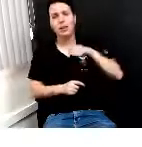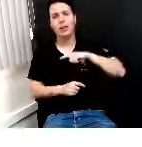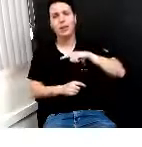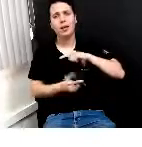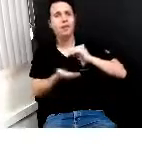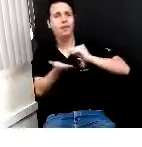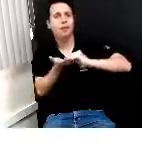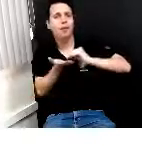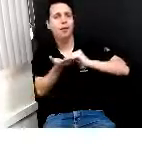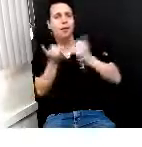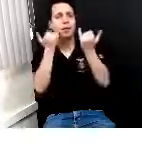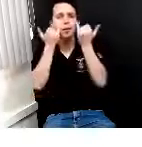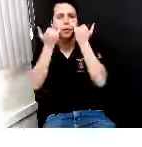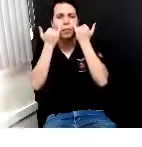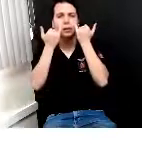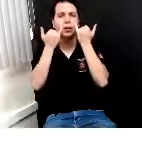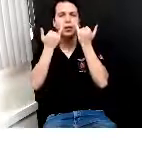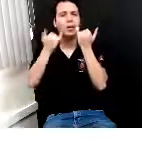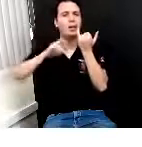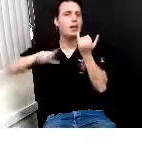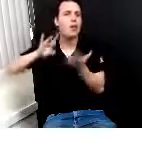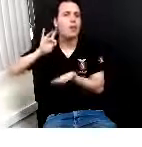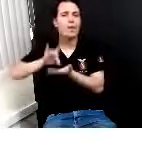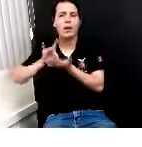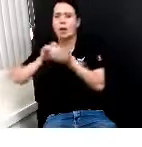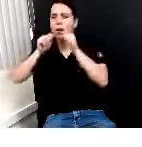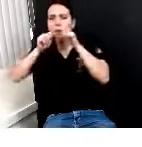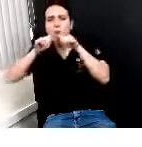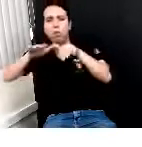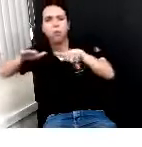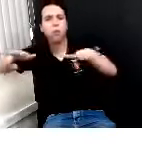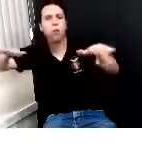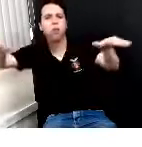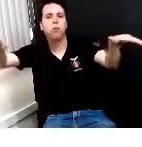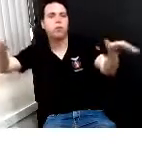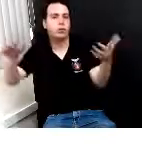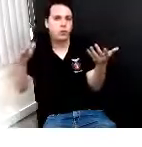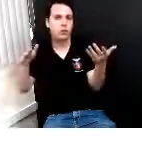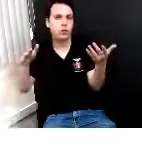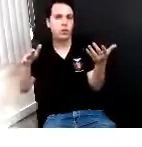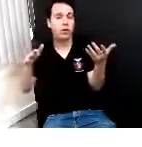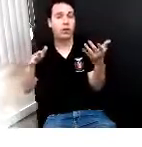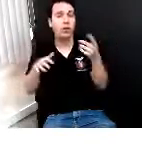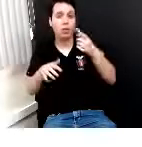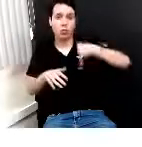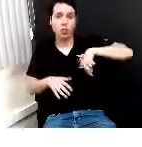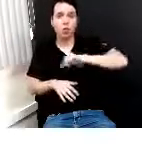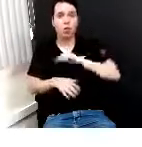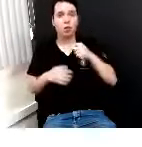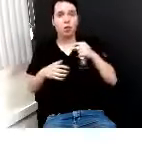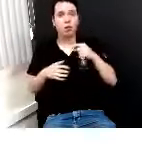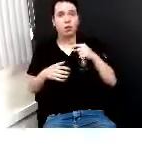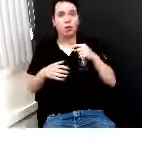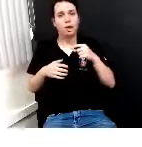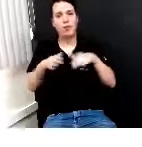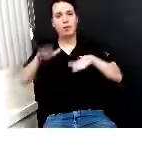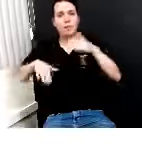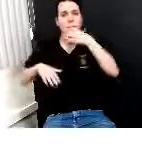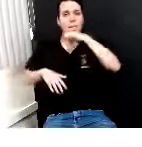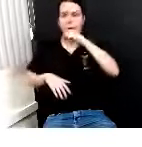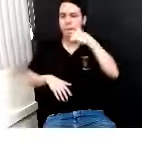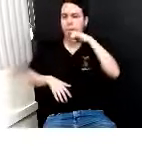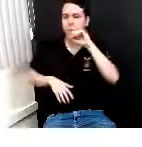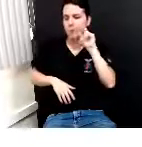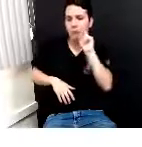essa desinformação ela chega para os nossos estudantes, para pais, então a gente precisa preparar as pessoas, tem o papel nosso de